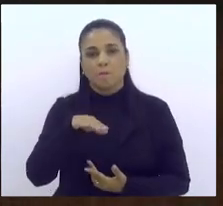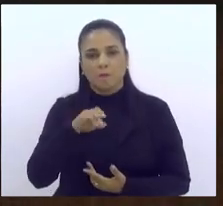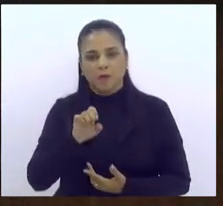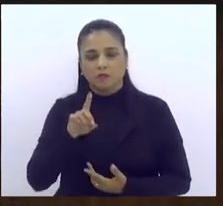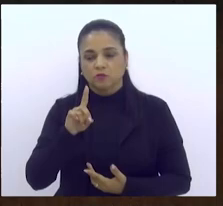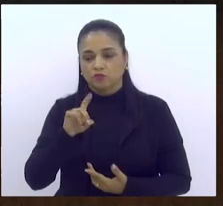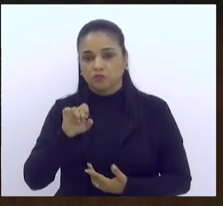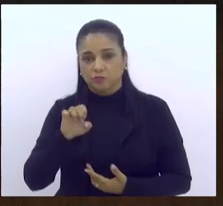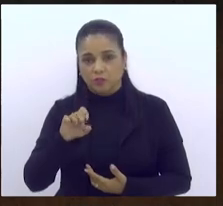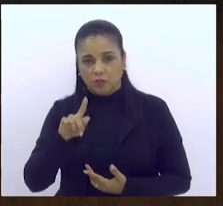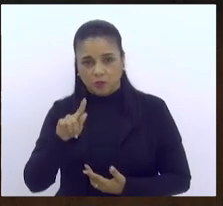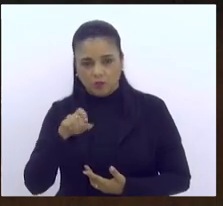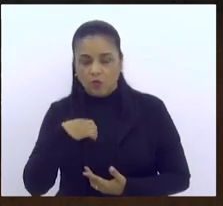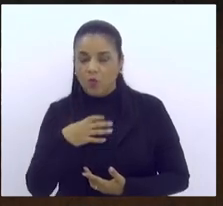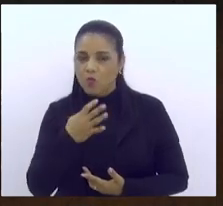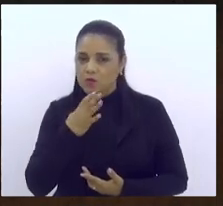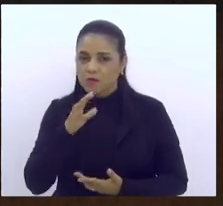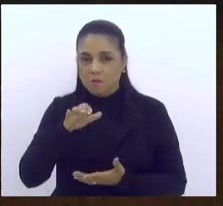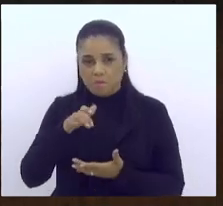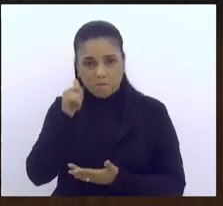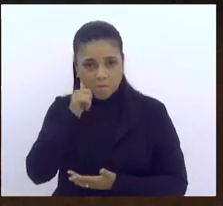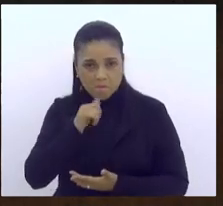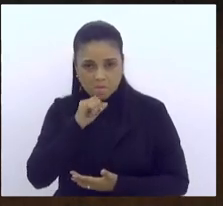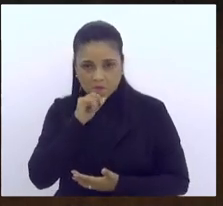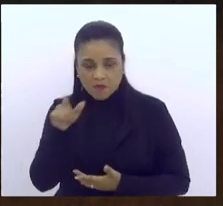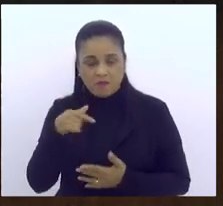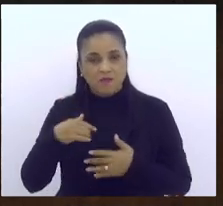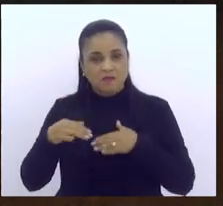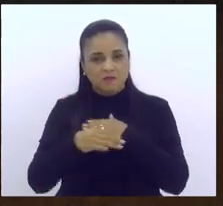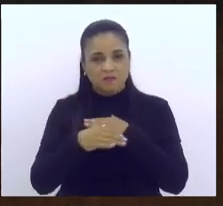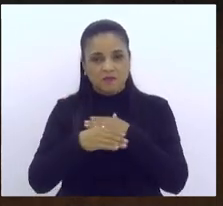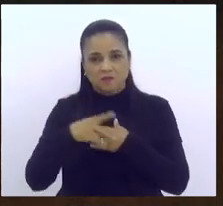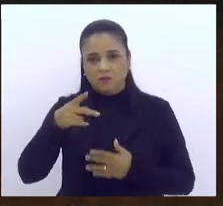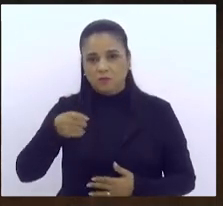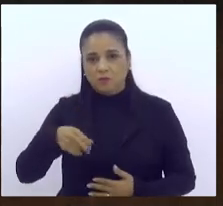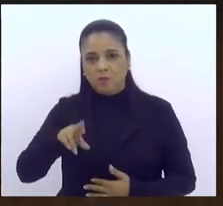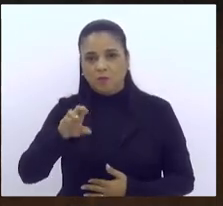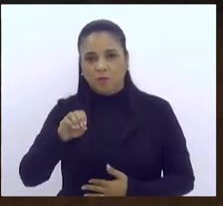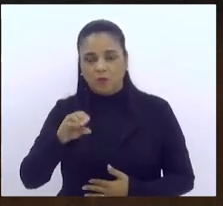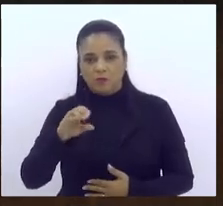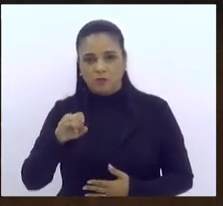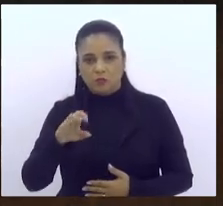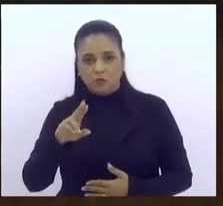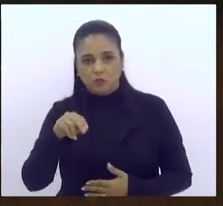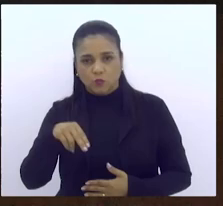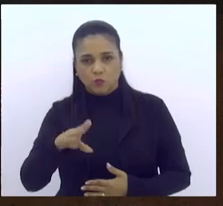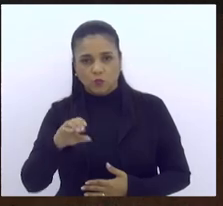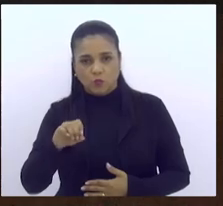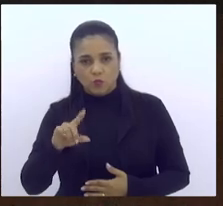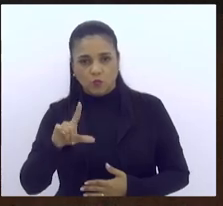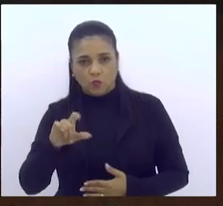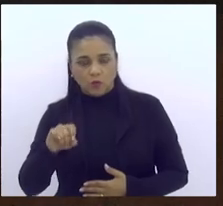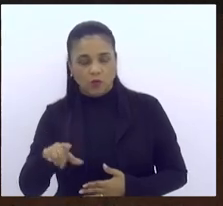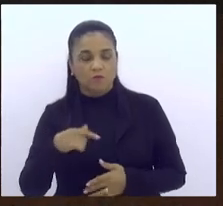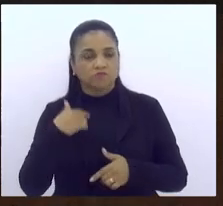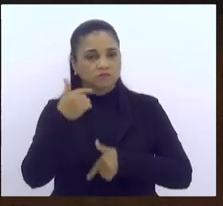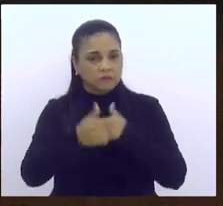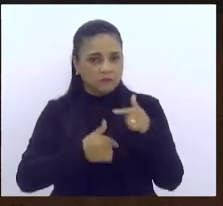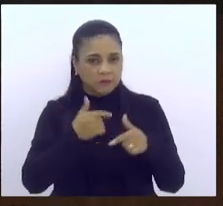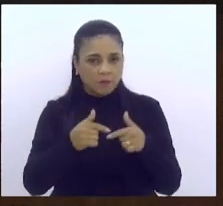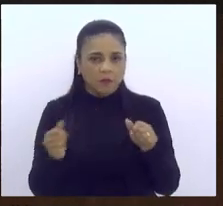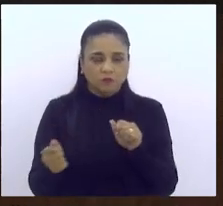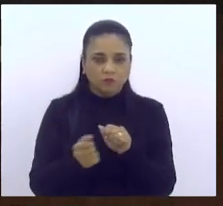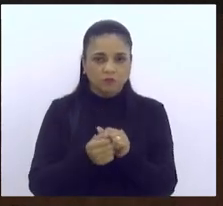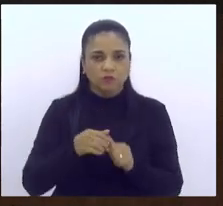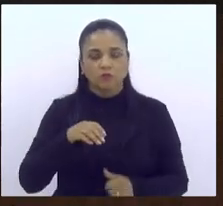de conhecê-la na cidade de Porciúncula, numa atividade organizada pelo trabalho do Glauber Braga. Tenho uma